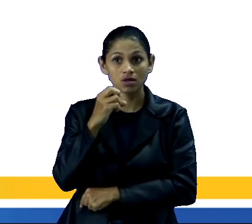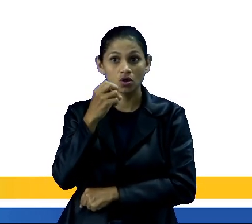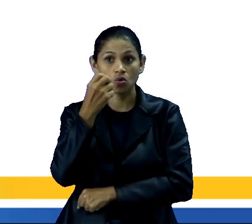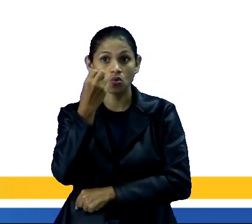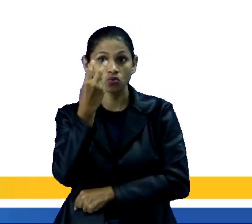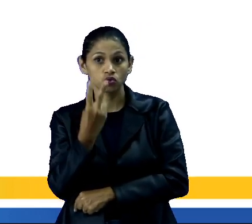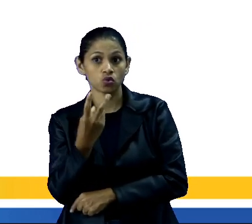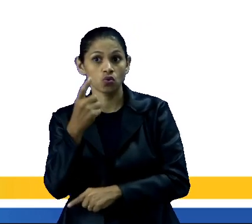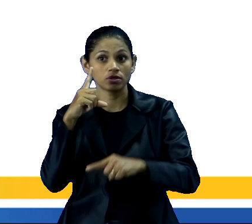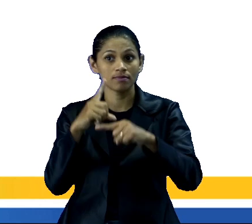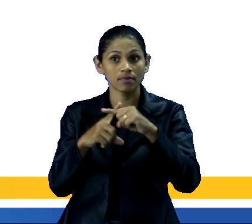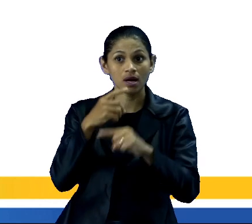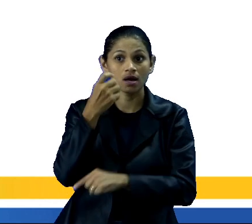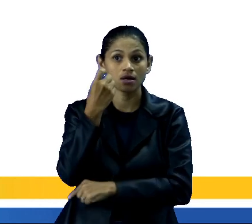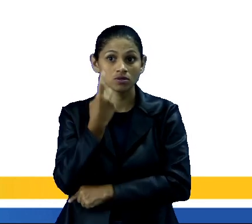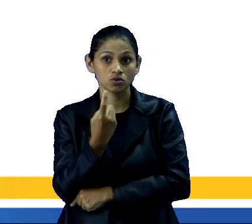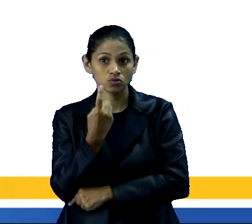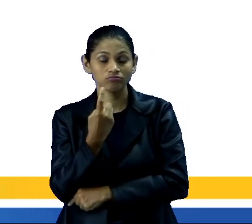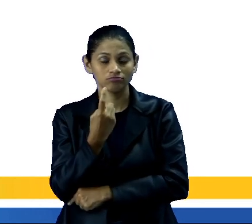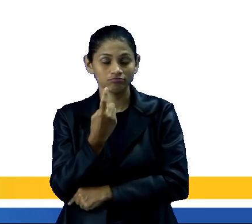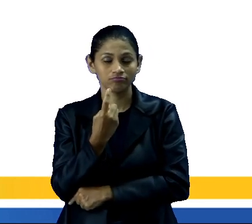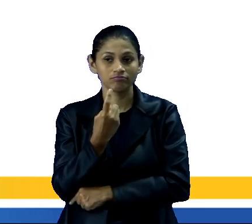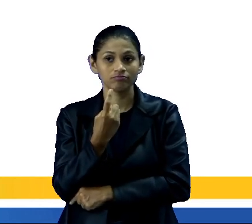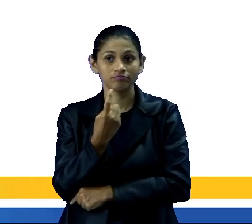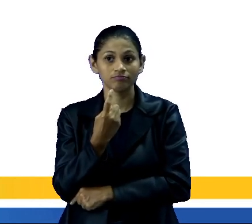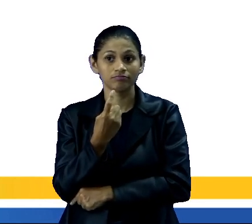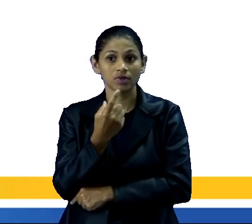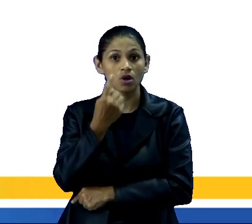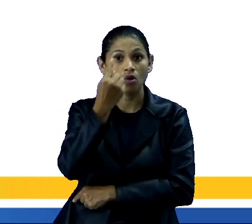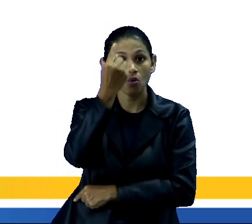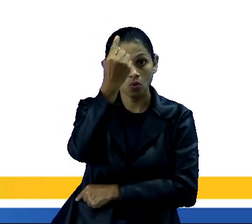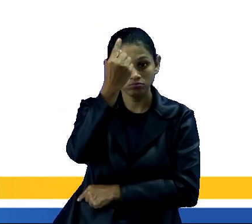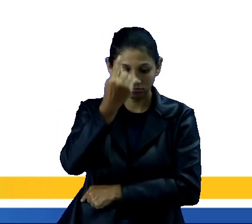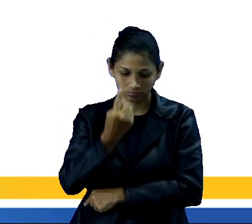baixa ela. 1 mais 0, 1. Então, nós temos